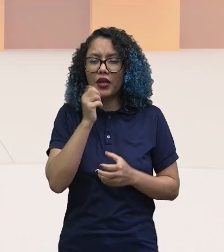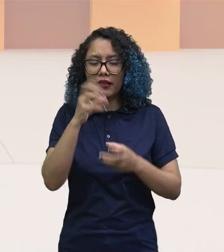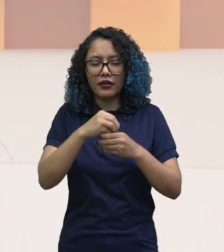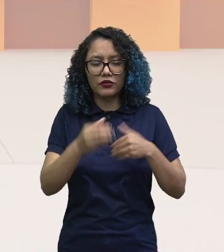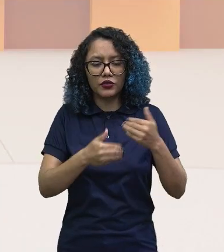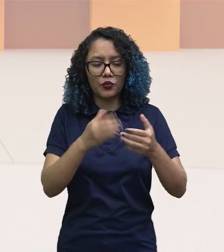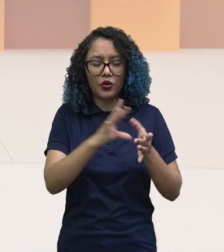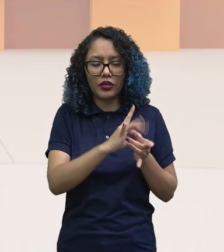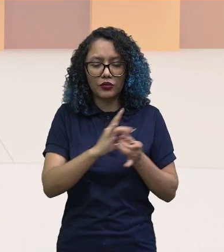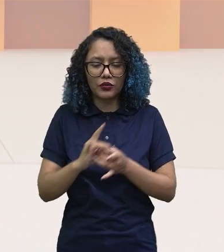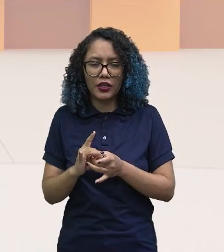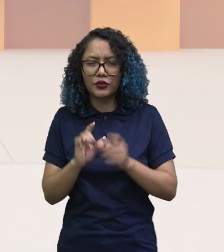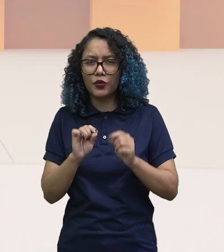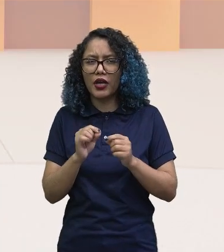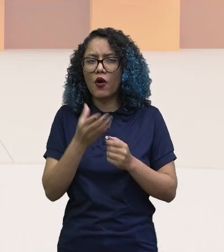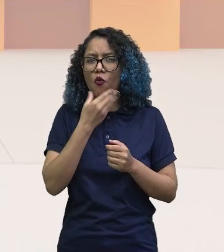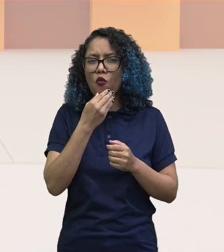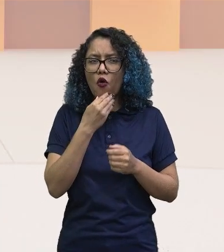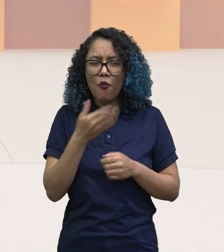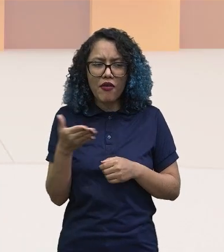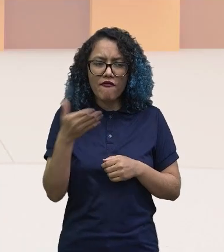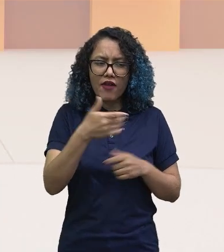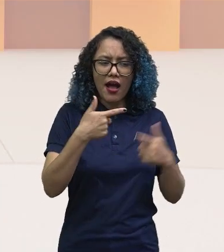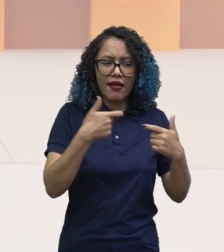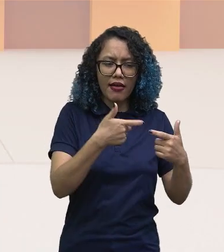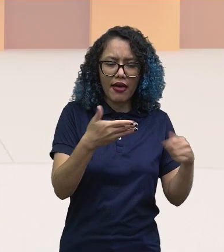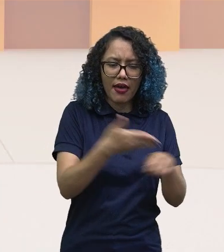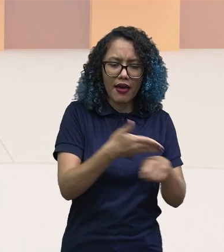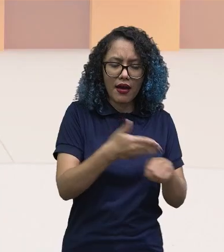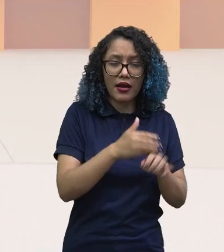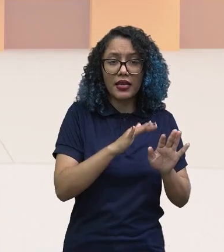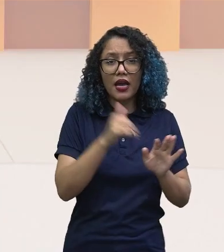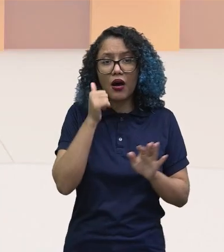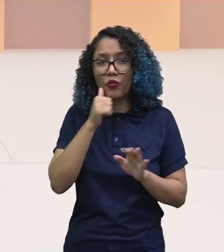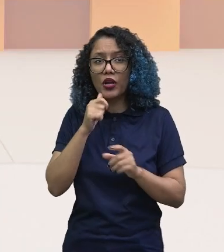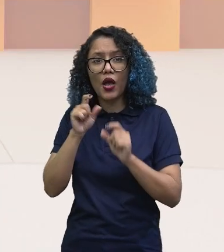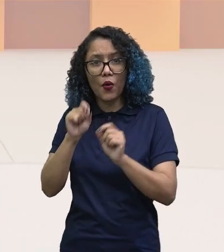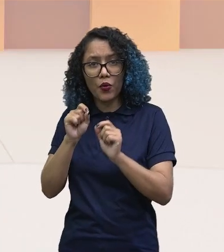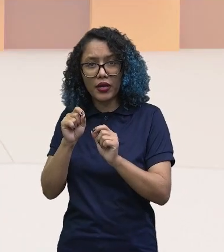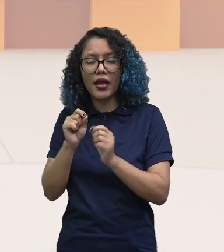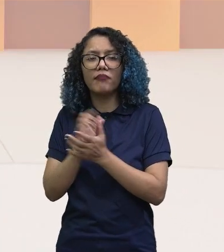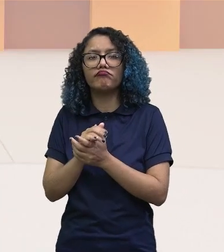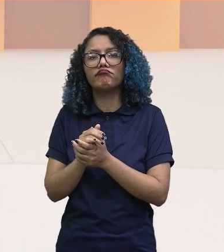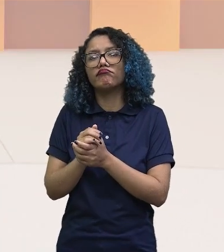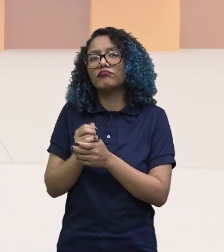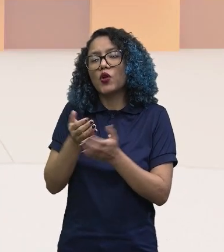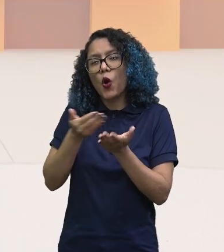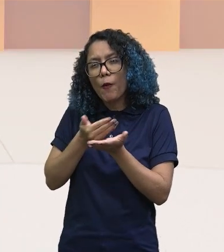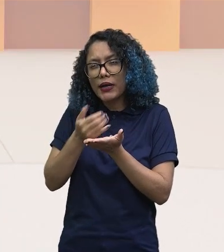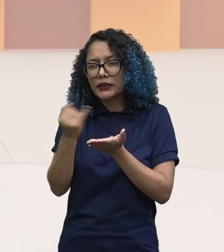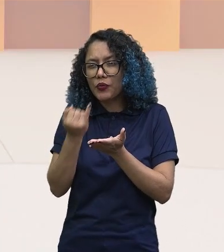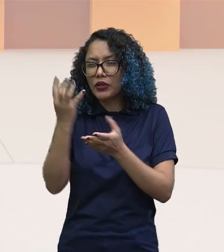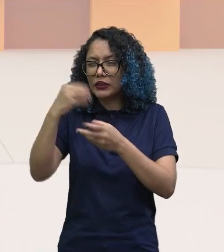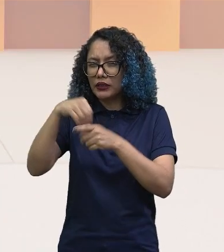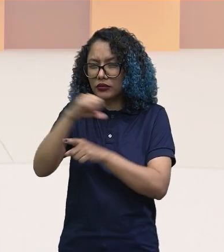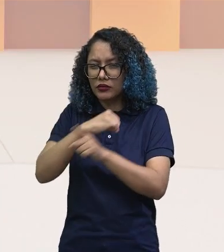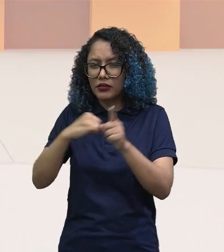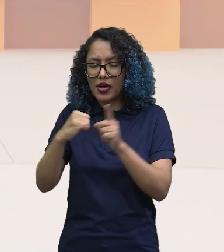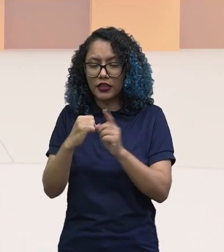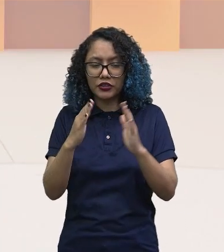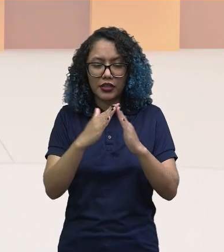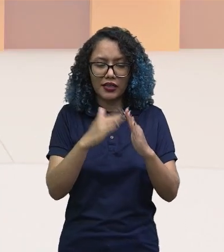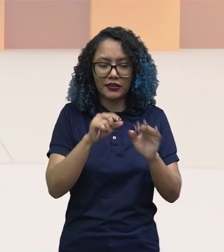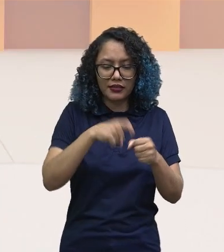os homens indo à guerra, elas acabam ganhando um destaque na sociedade. Elas precisam sair do âmbito